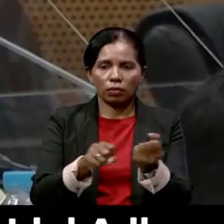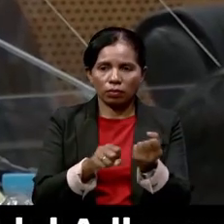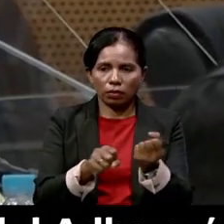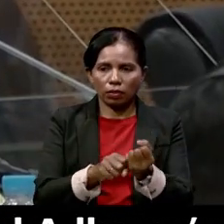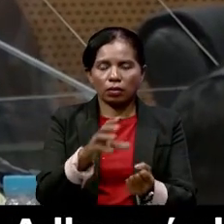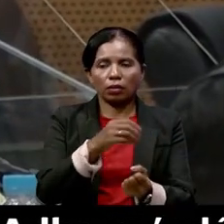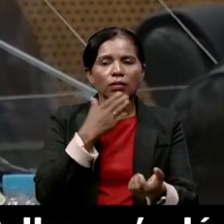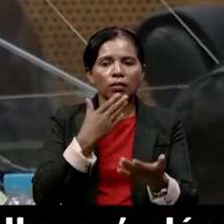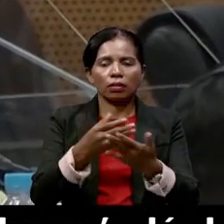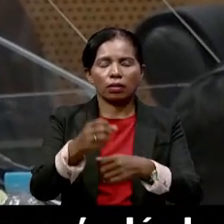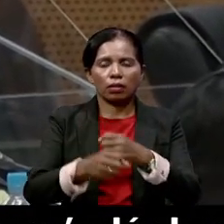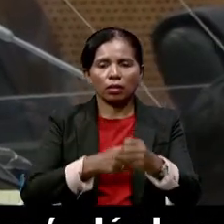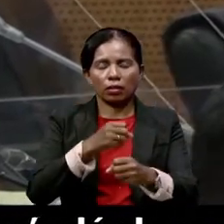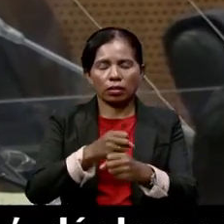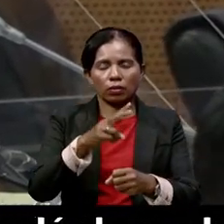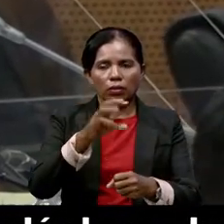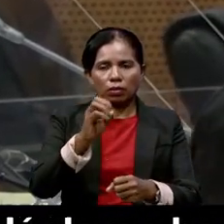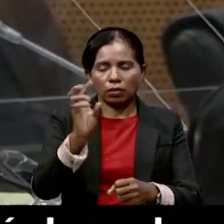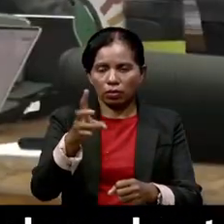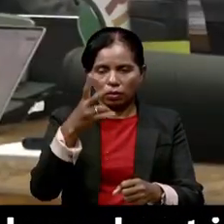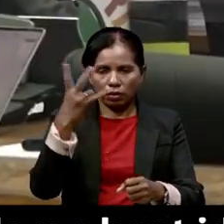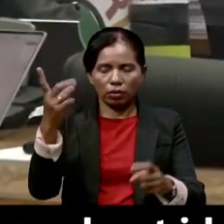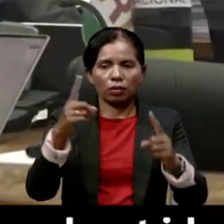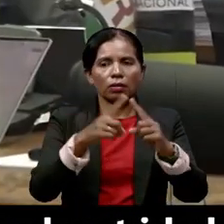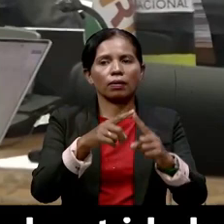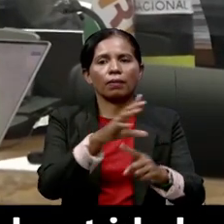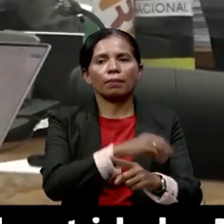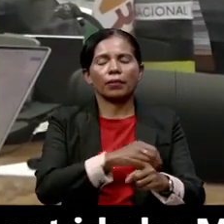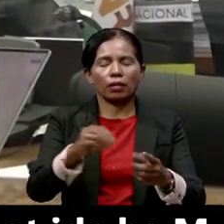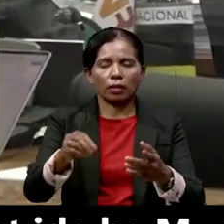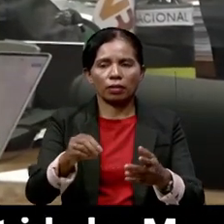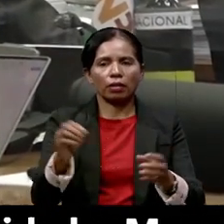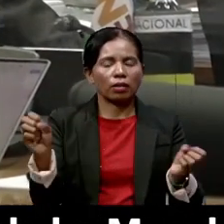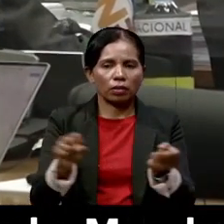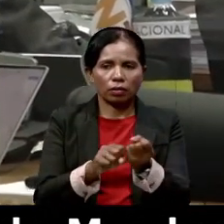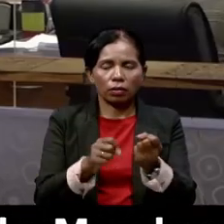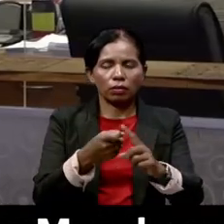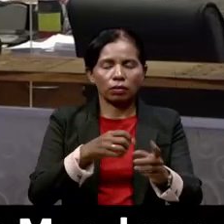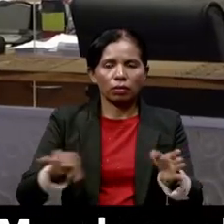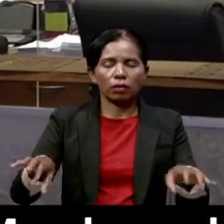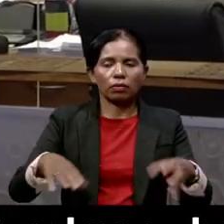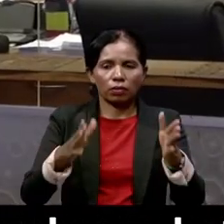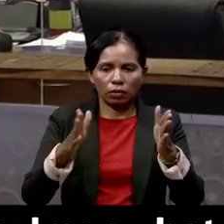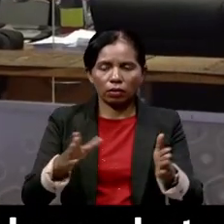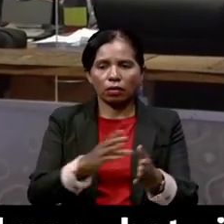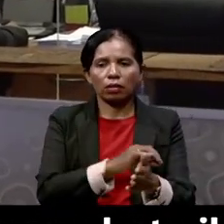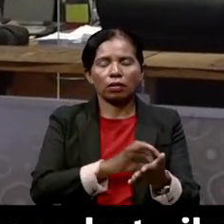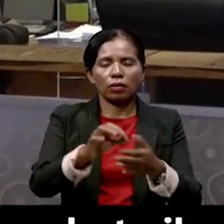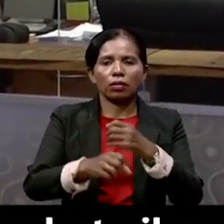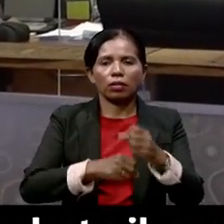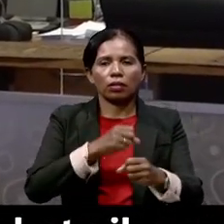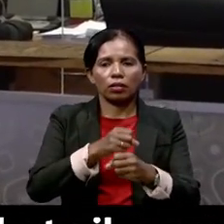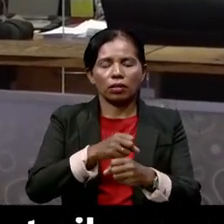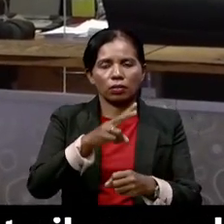be efetivo si tinang regulação no sinhito, to tinang regulação no sinvalu, mai be mos ba regime não contributivo, o si funcionário público sira ne be conta o si tinang regulação